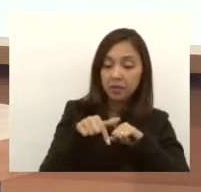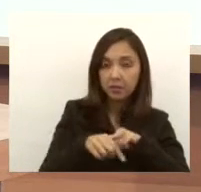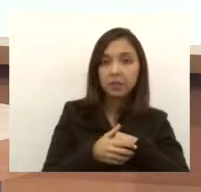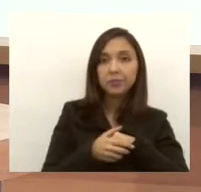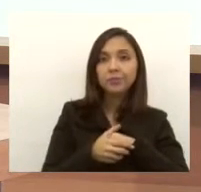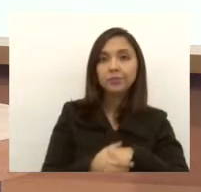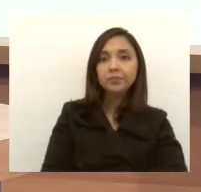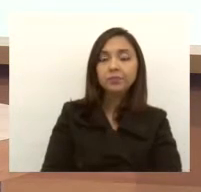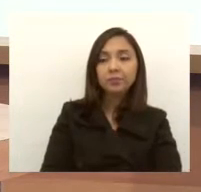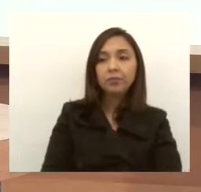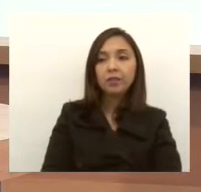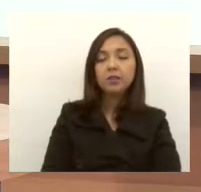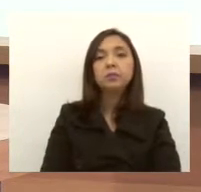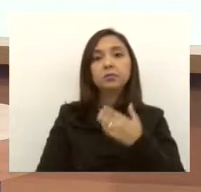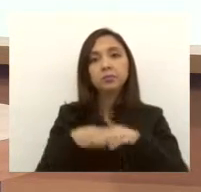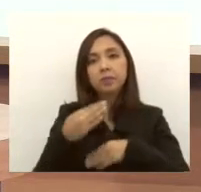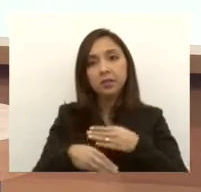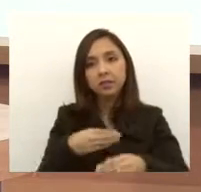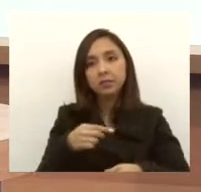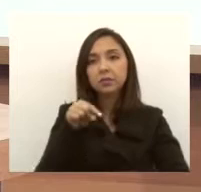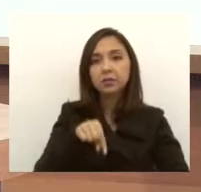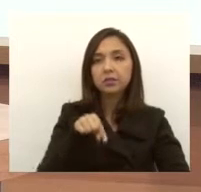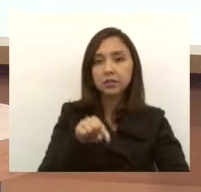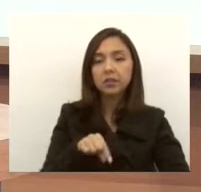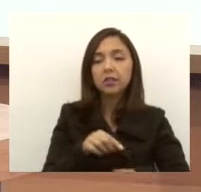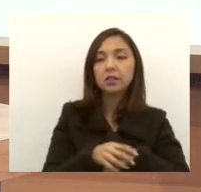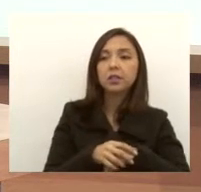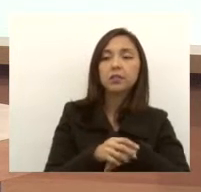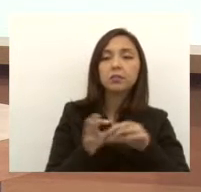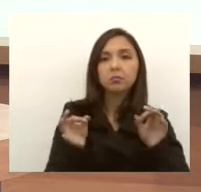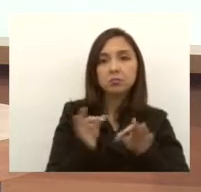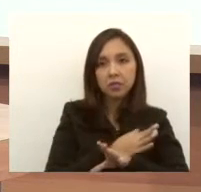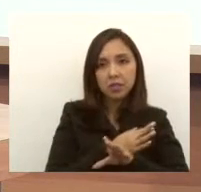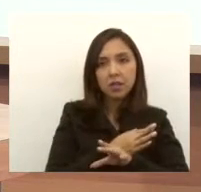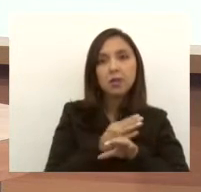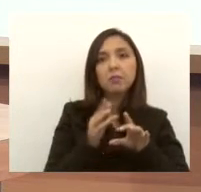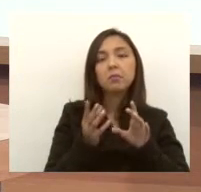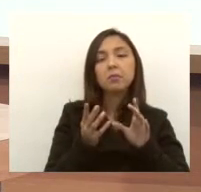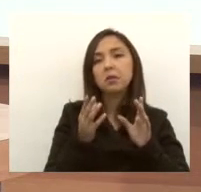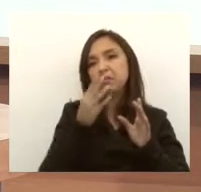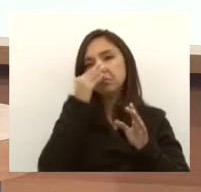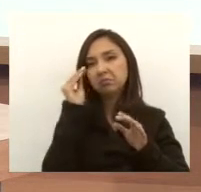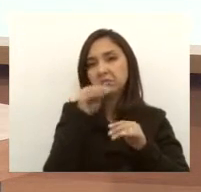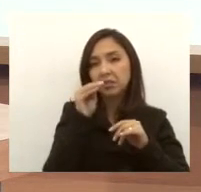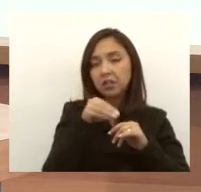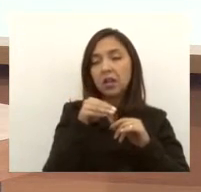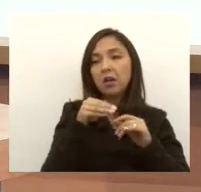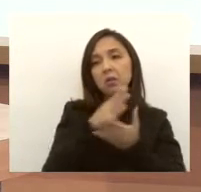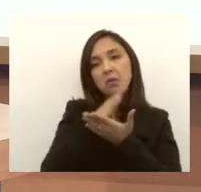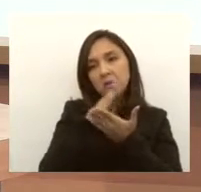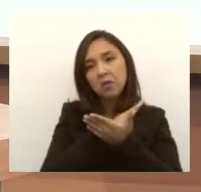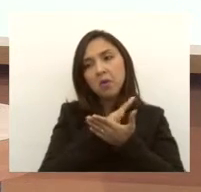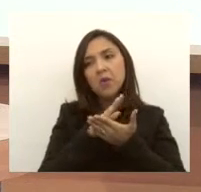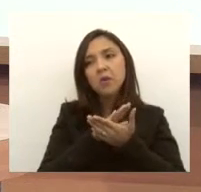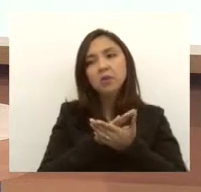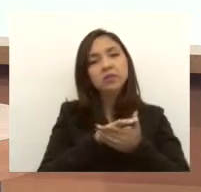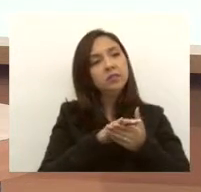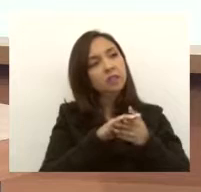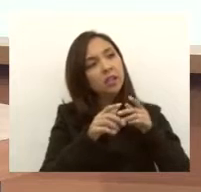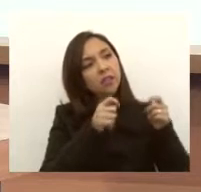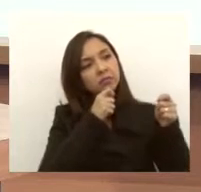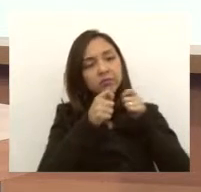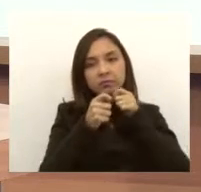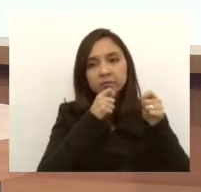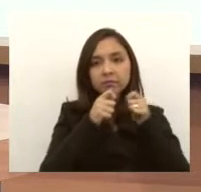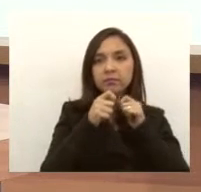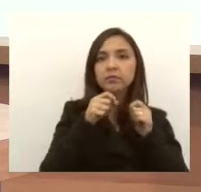faz. Passado isso, alguns jornais da cidade acabaram dando destaque para isso, foram lá, fizeram algumas reportagens. Eu lembro